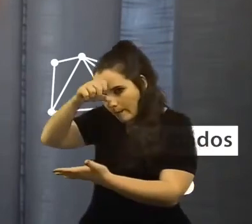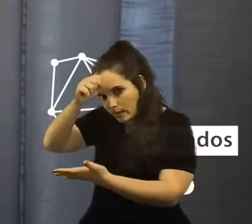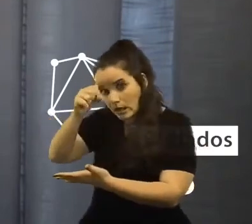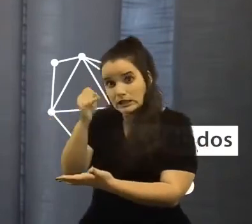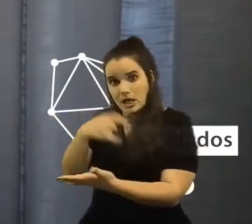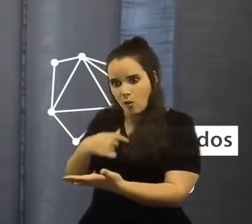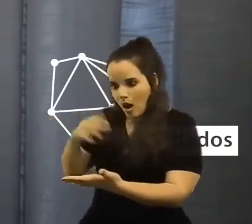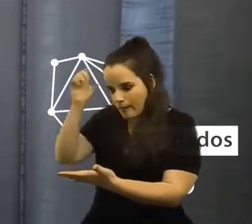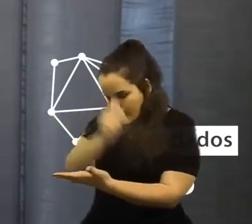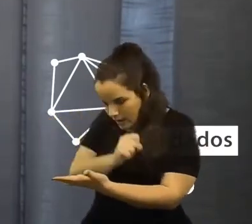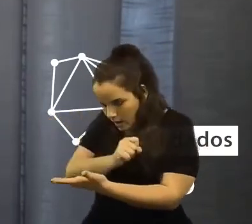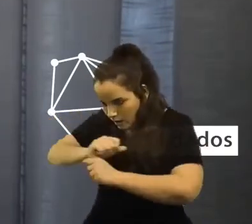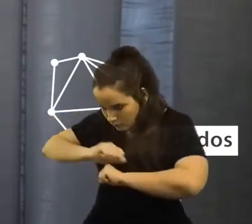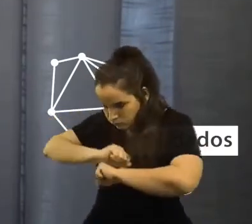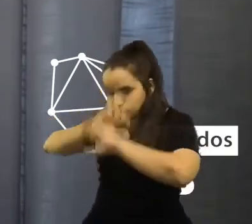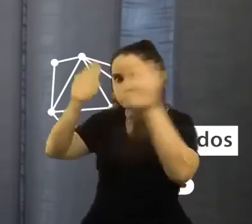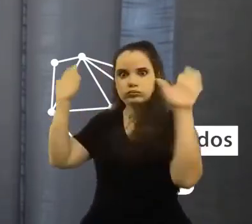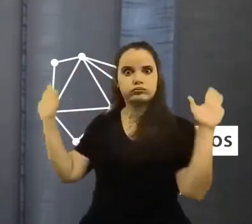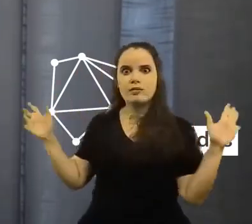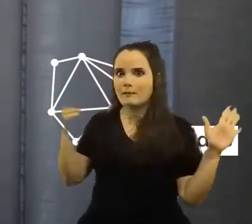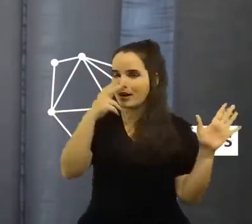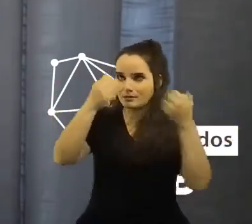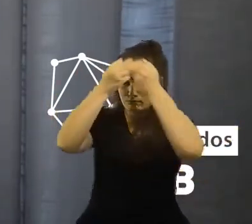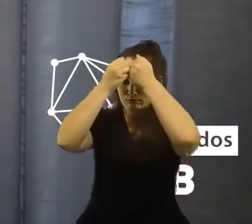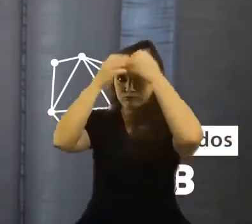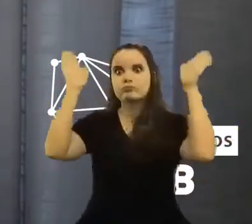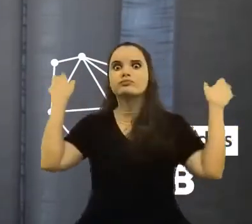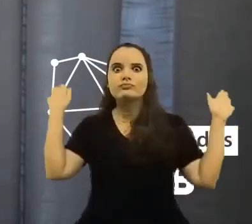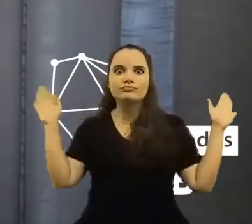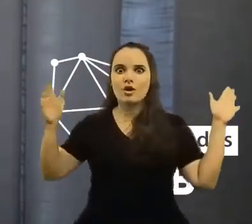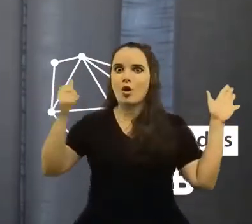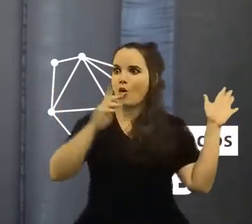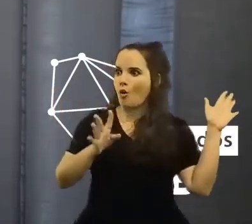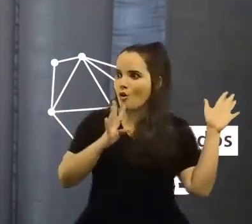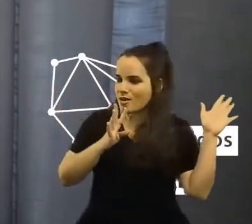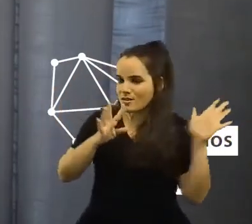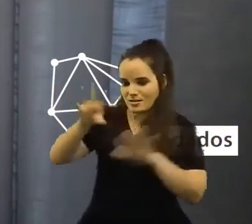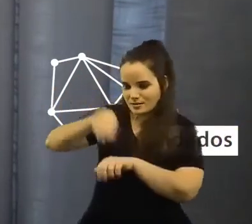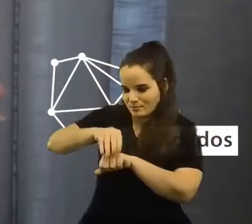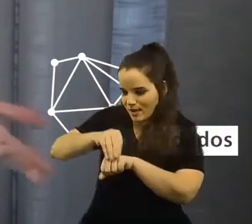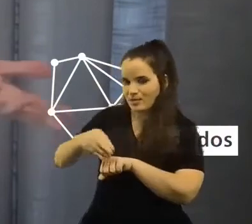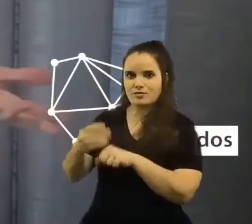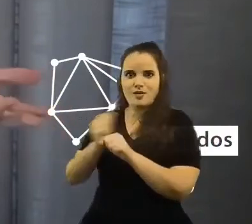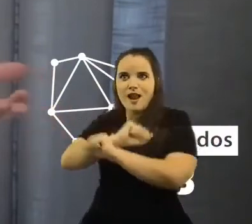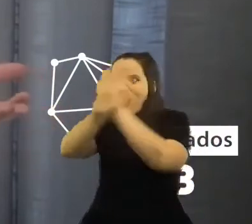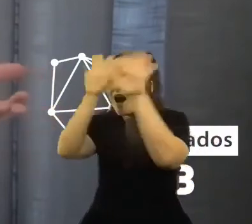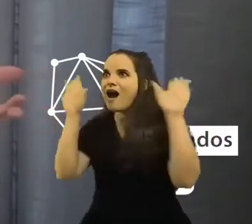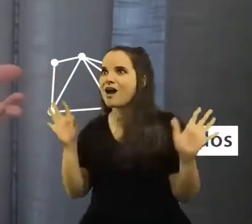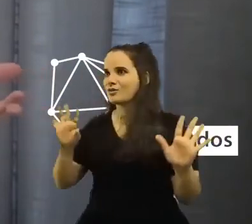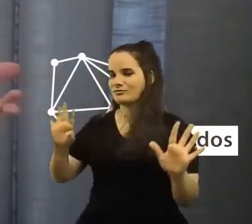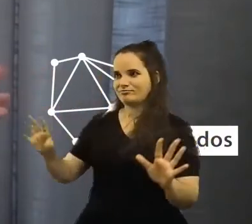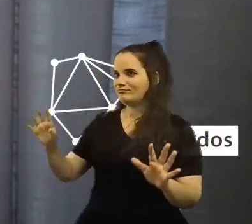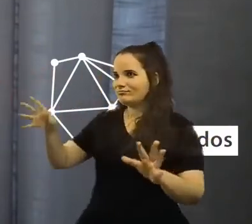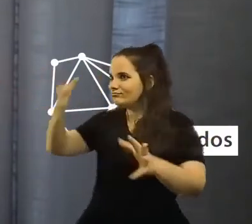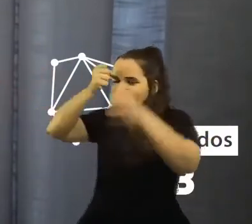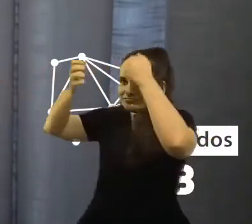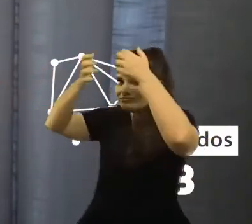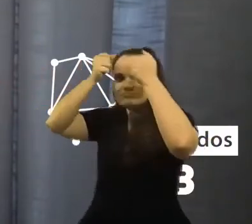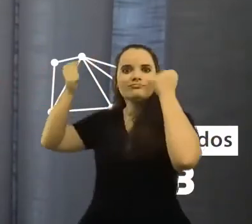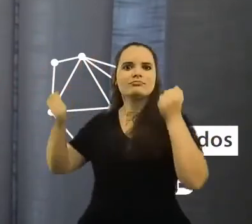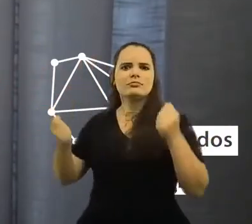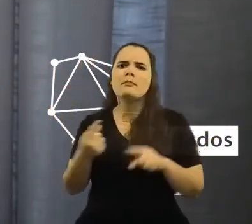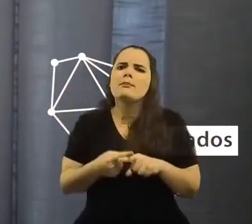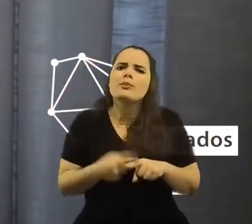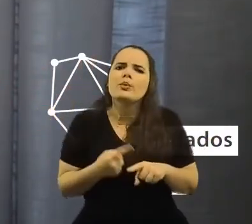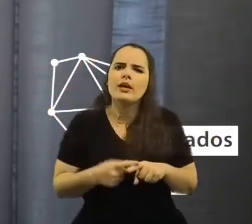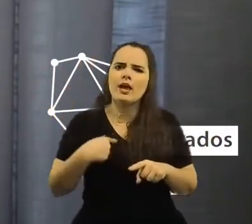de descobertas, conhecimento, clareza, surge tudo na sua frente. E por que aprender a ver dados? Hoje nós